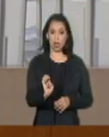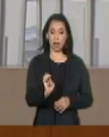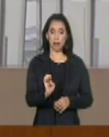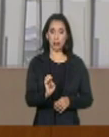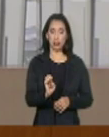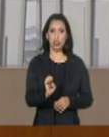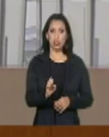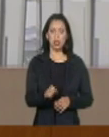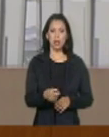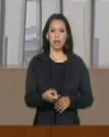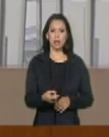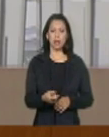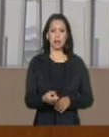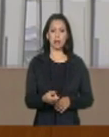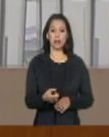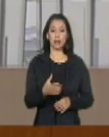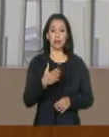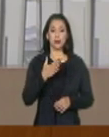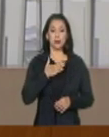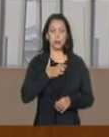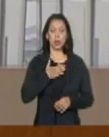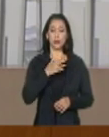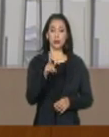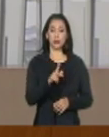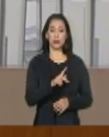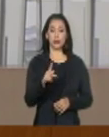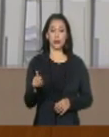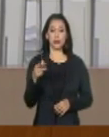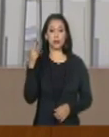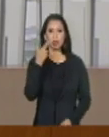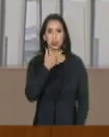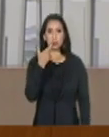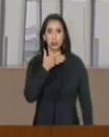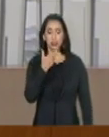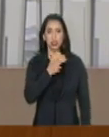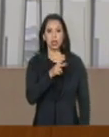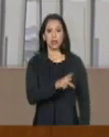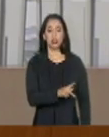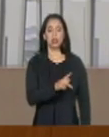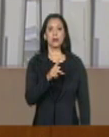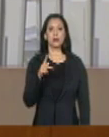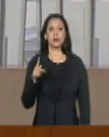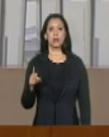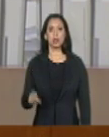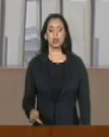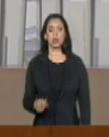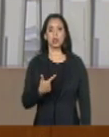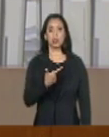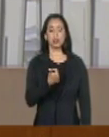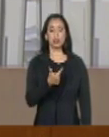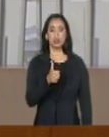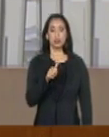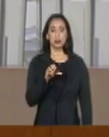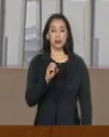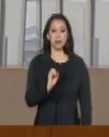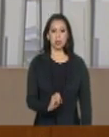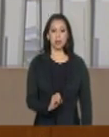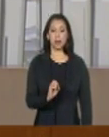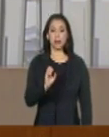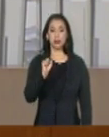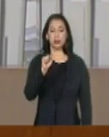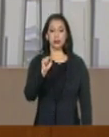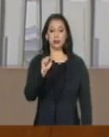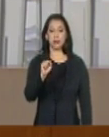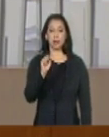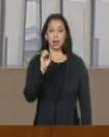presidia o nobre, eminente, meu professor querido Ricardo Lewandowski, que era o presidente em 2010 do Tribunal Superior Eleitoral,